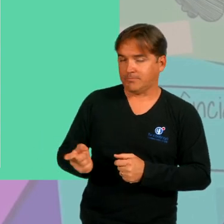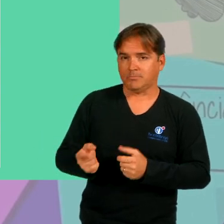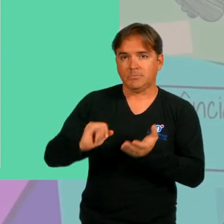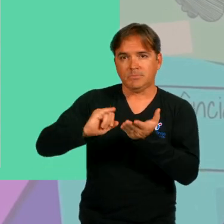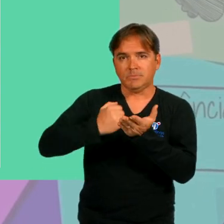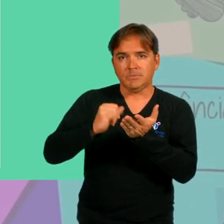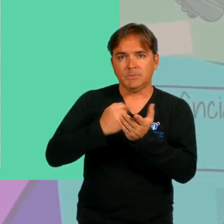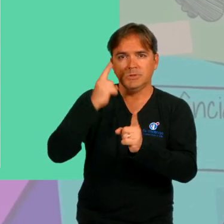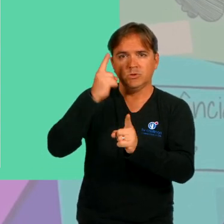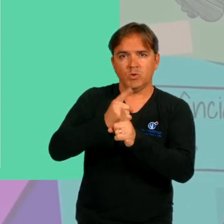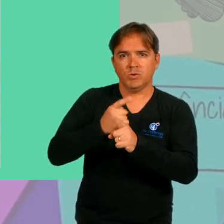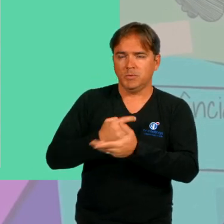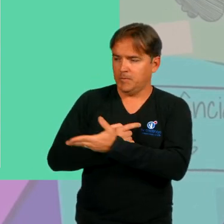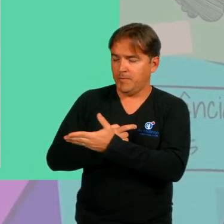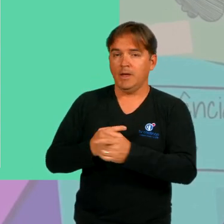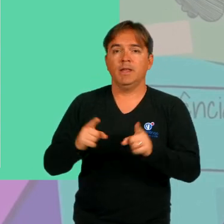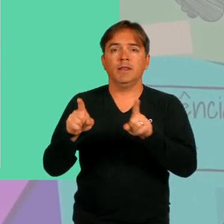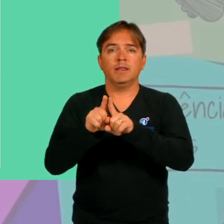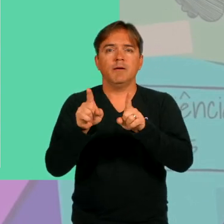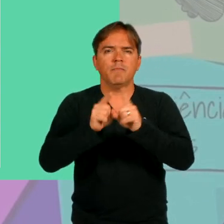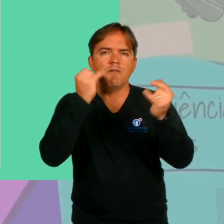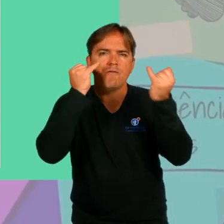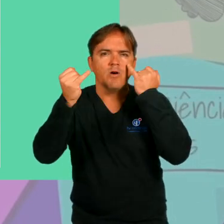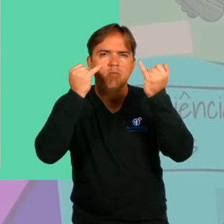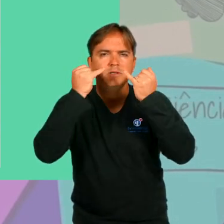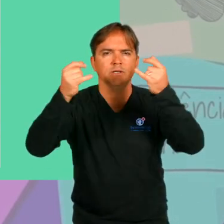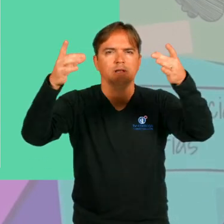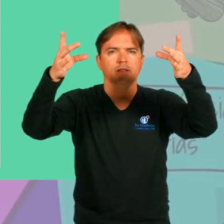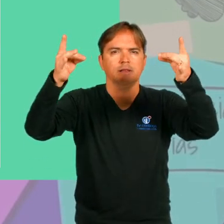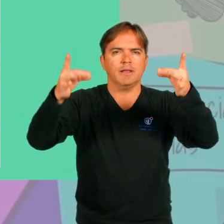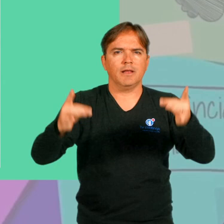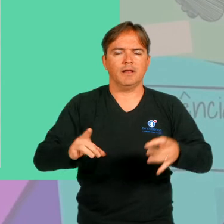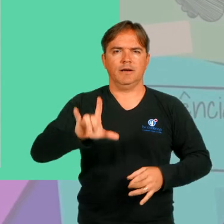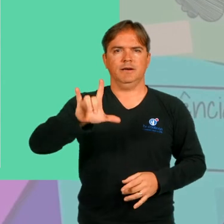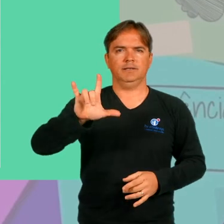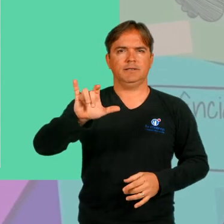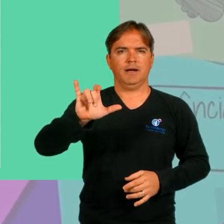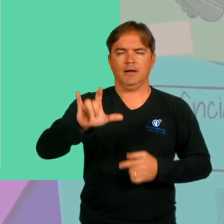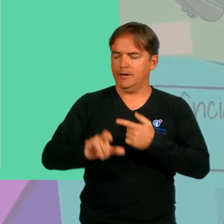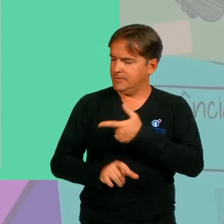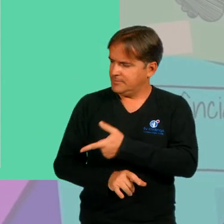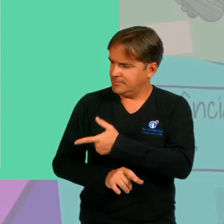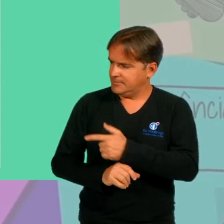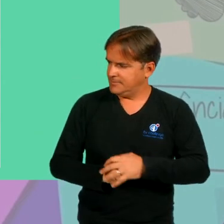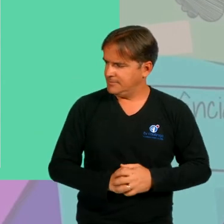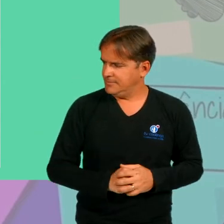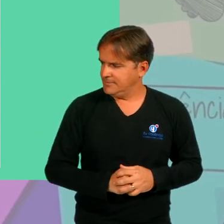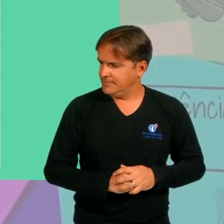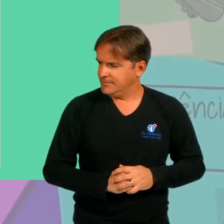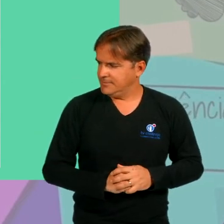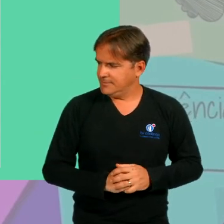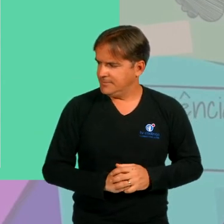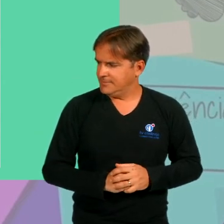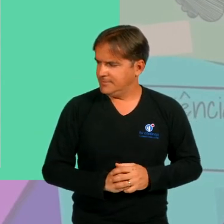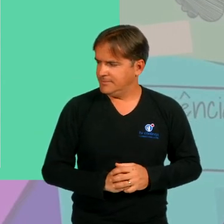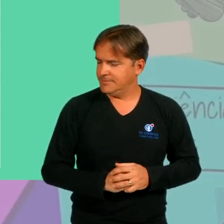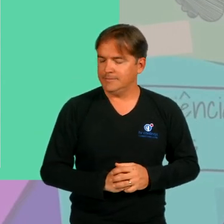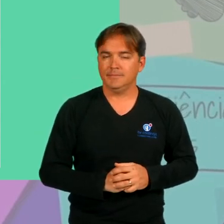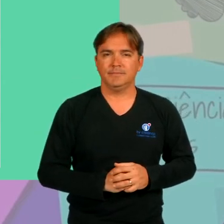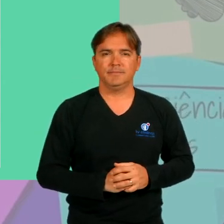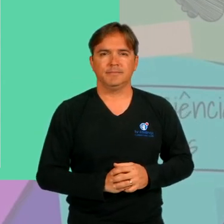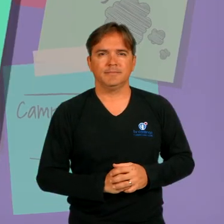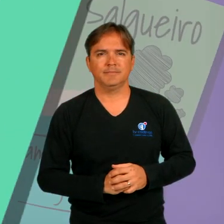neurovale você também encontra mais informações na página do Instagram @semana do cérebro